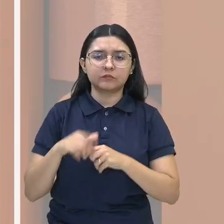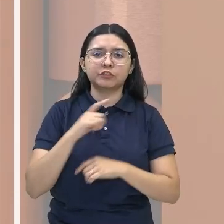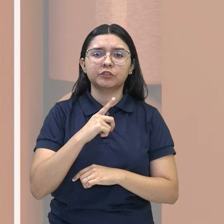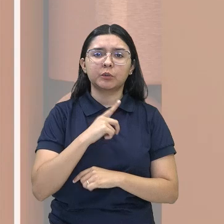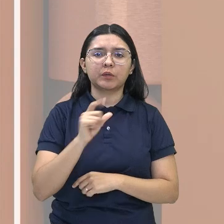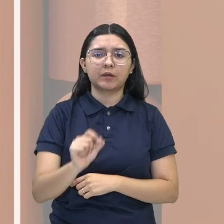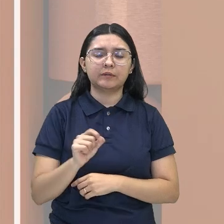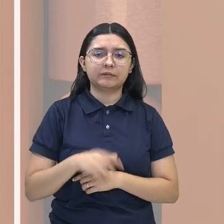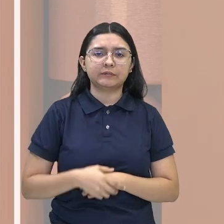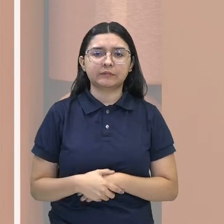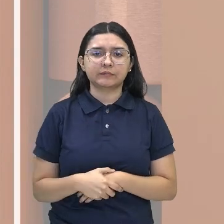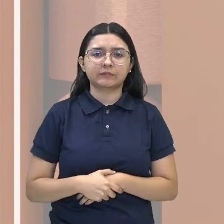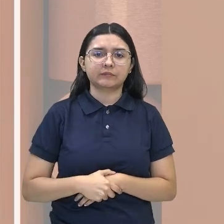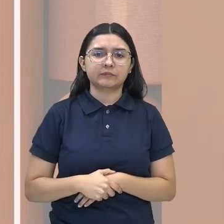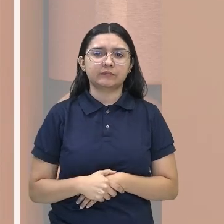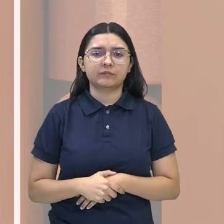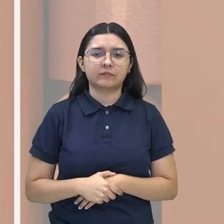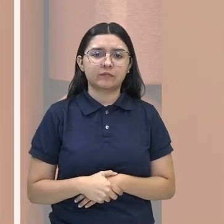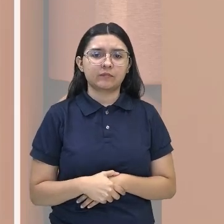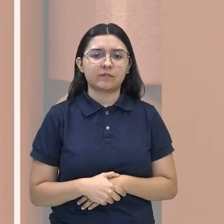existiam era quase que